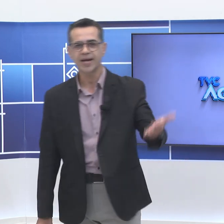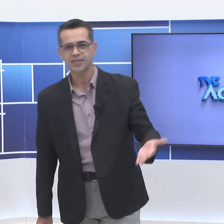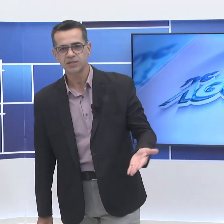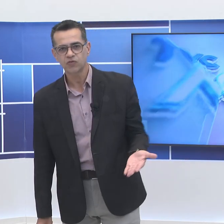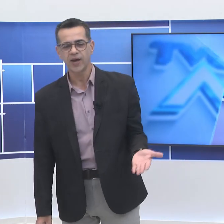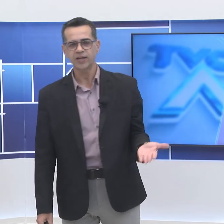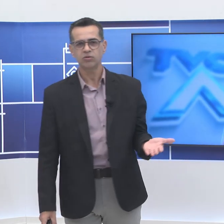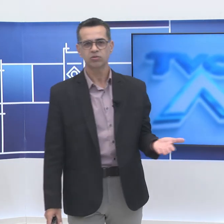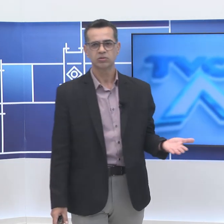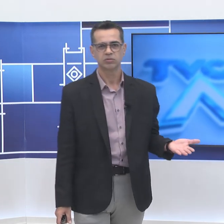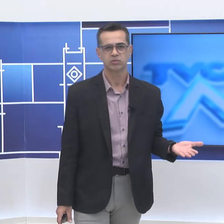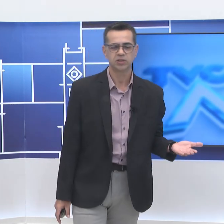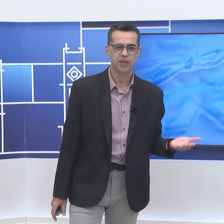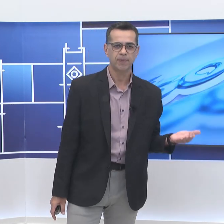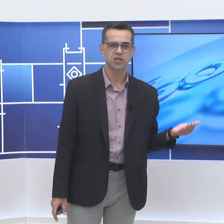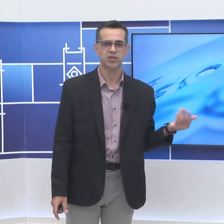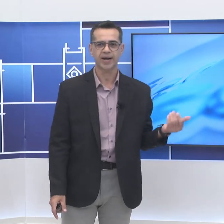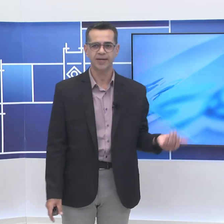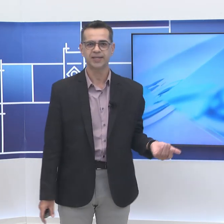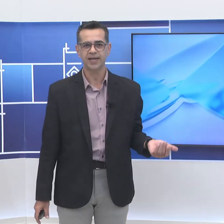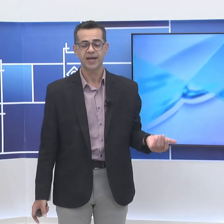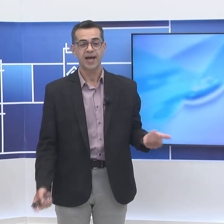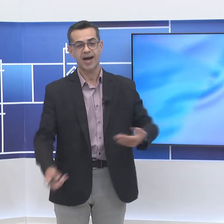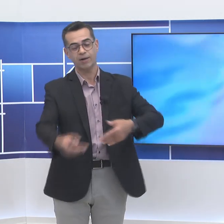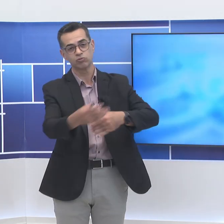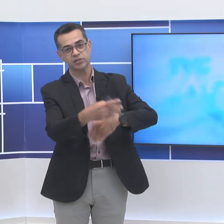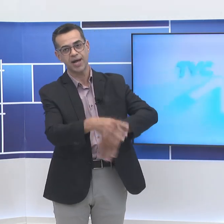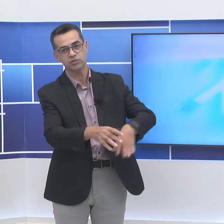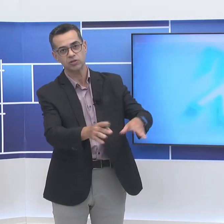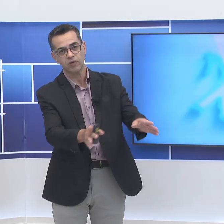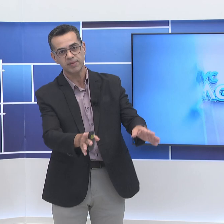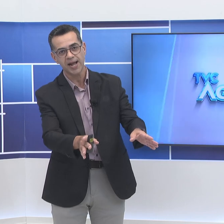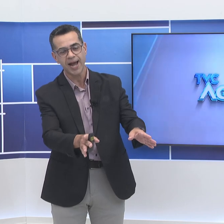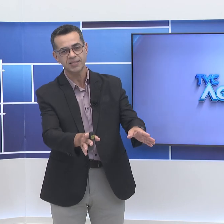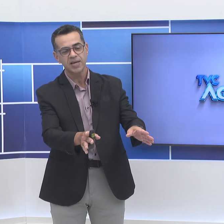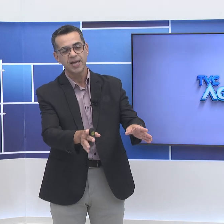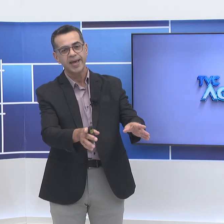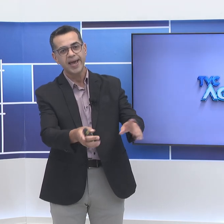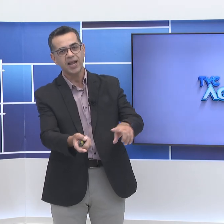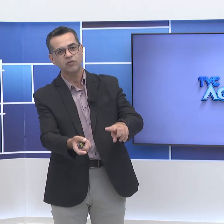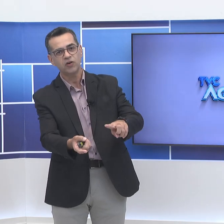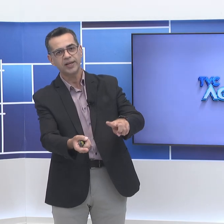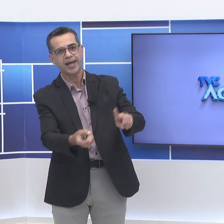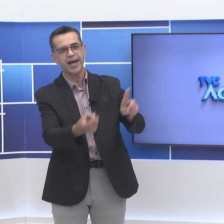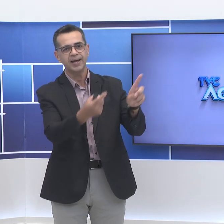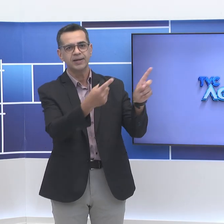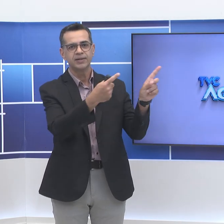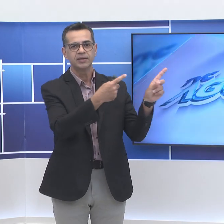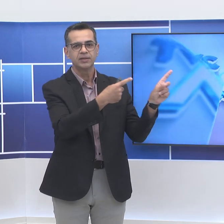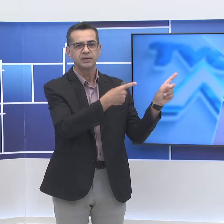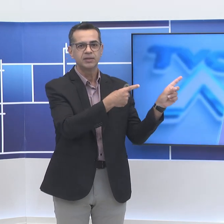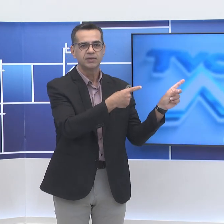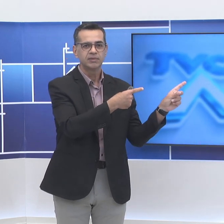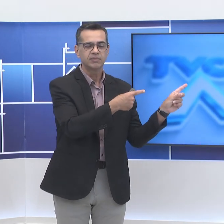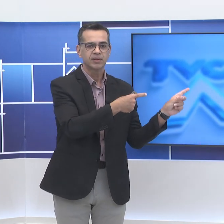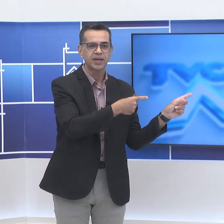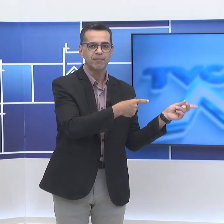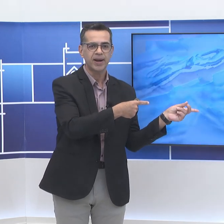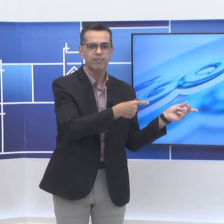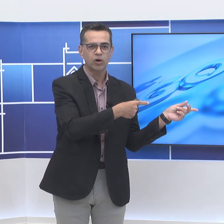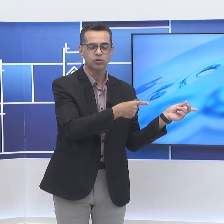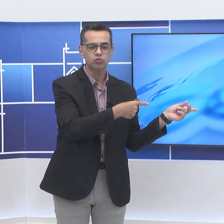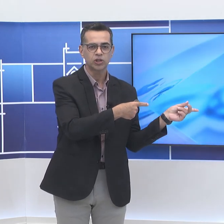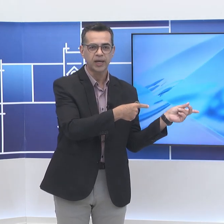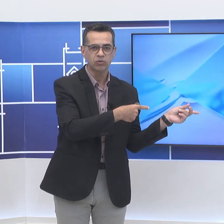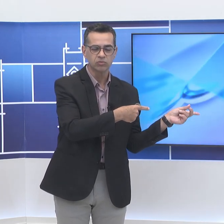Não satisfeito de ter perdido a carteira, acusado seus familiares, ele foi lá